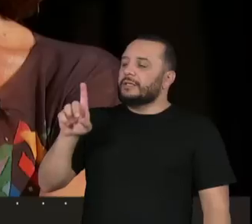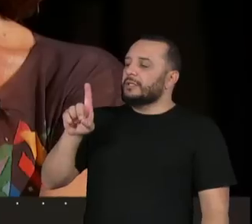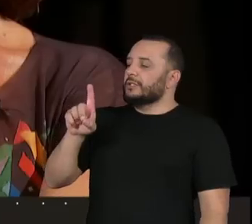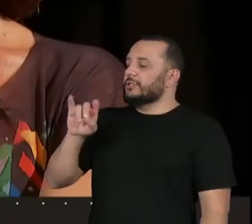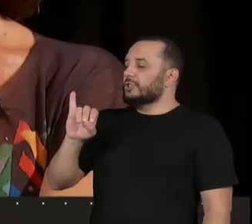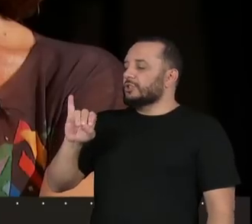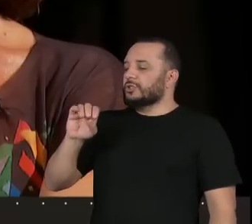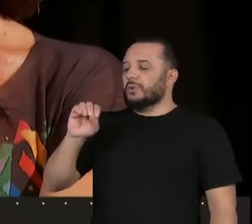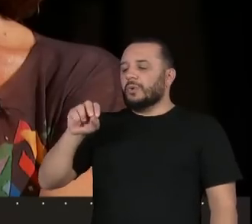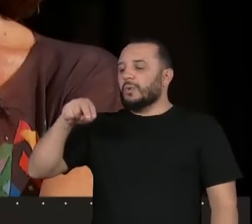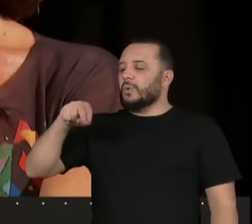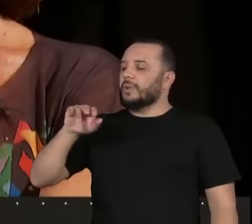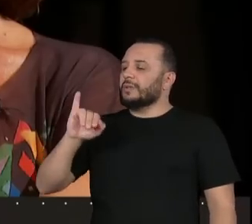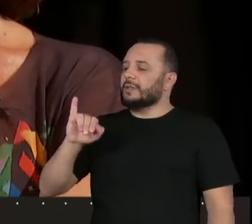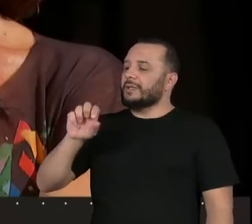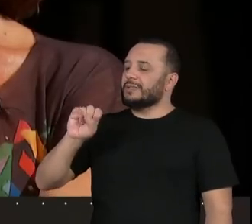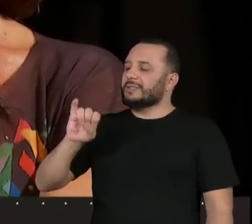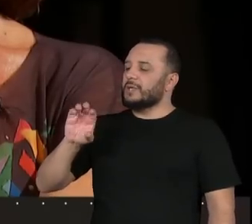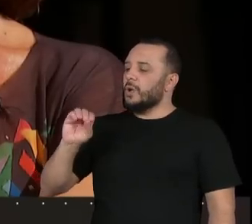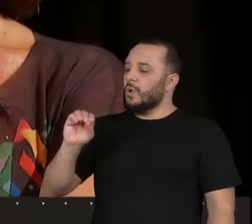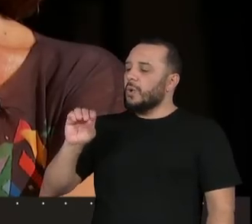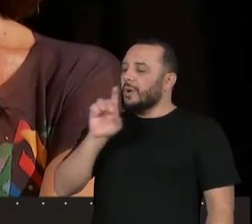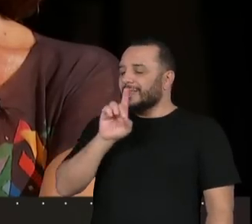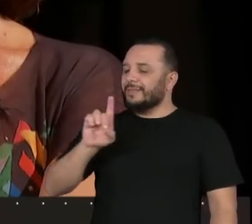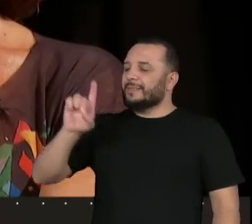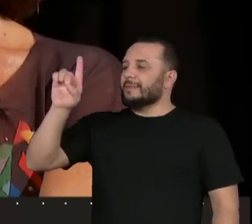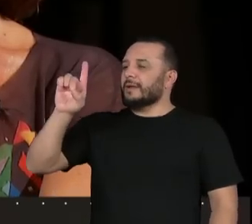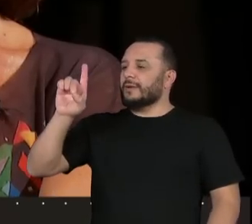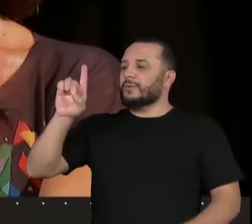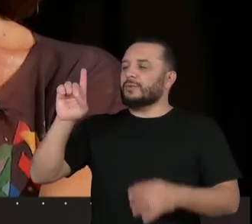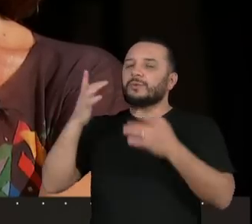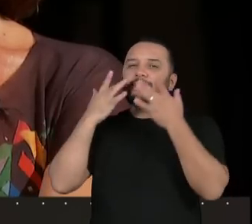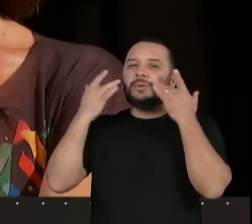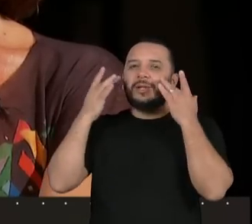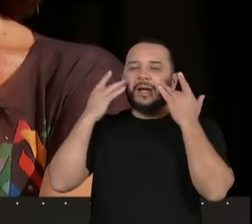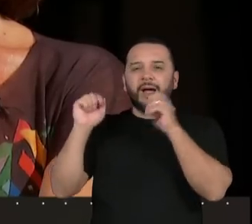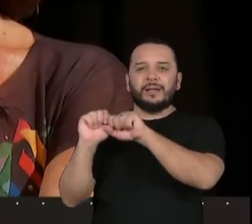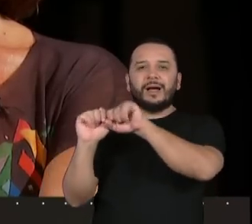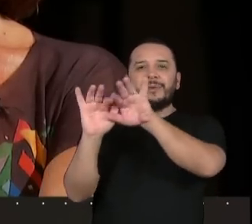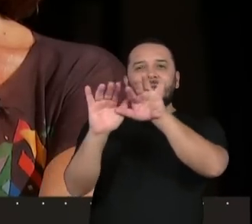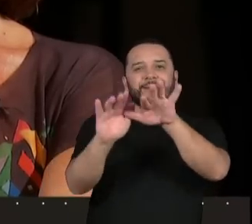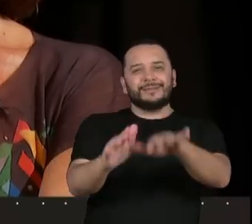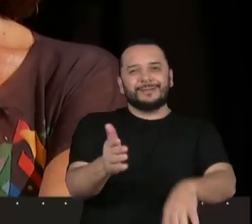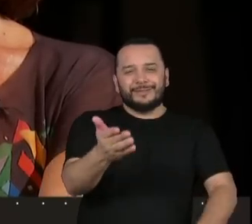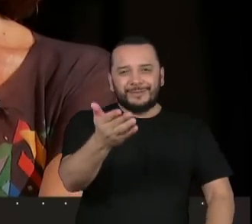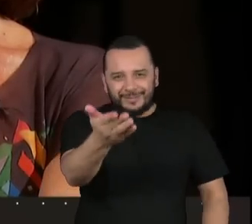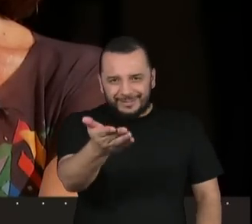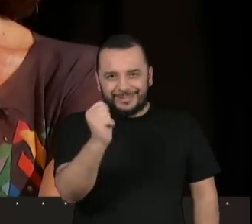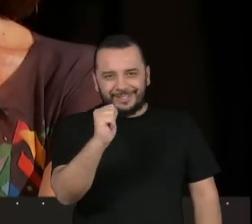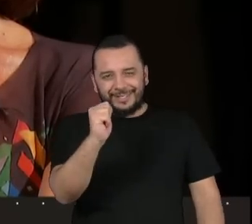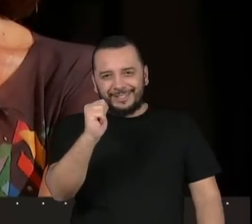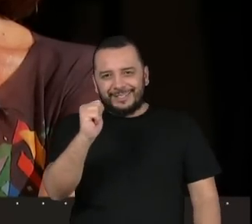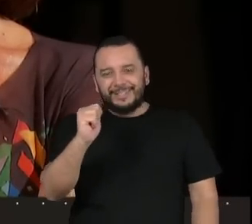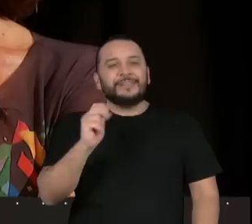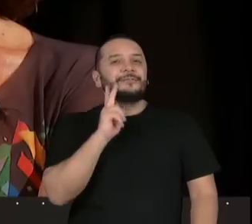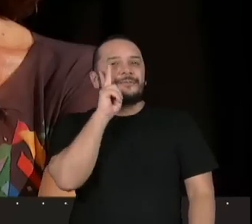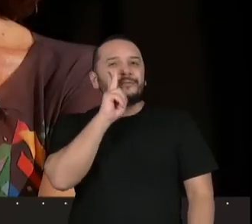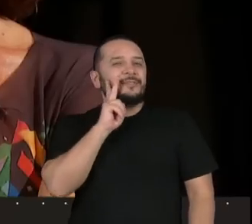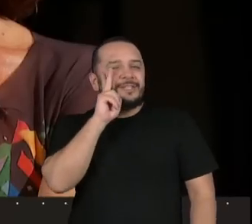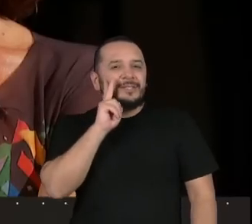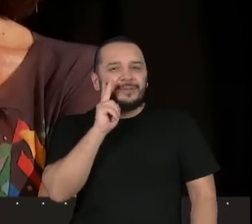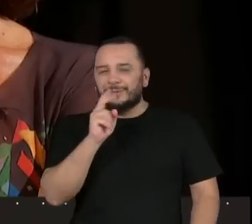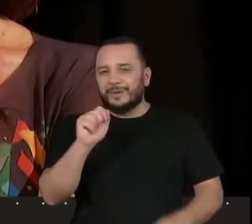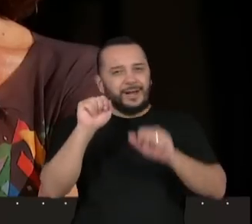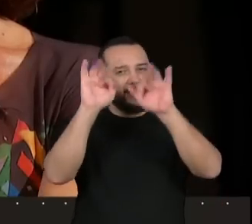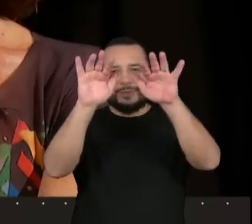Baco, continue te abençoando, né, com o vinho da criação.